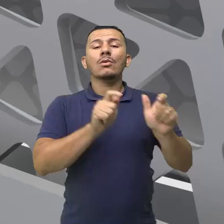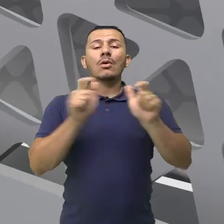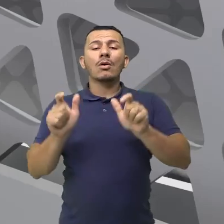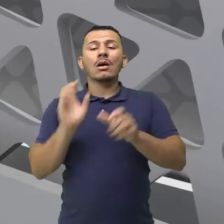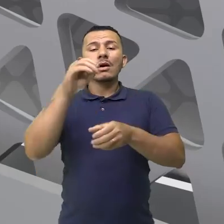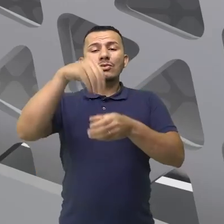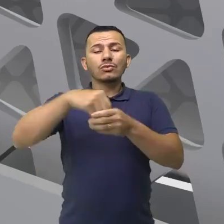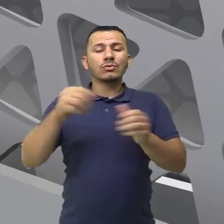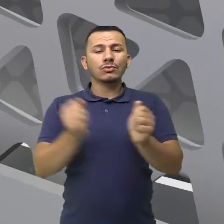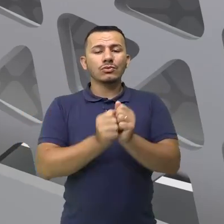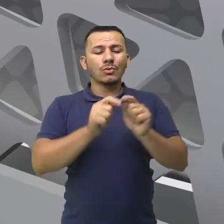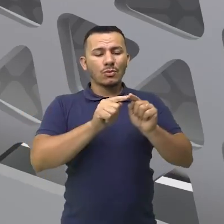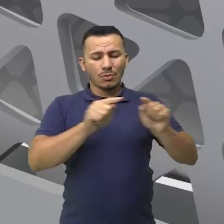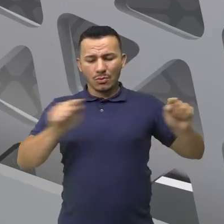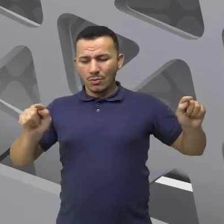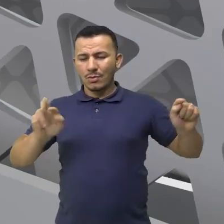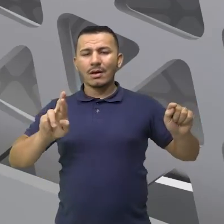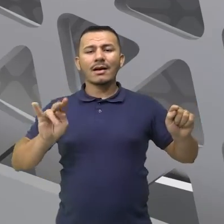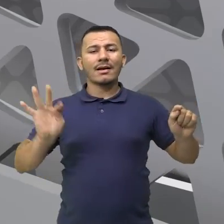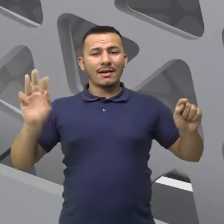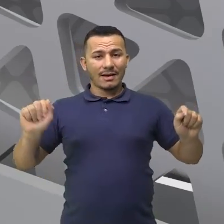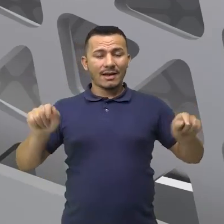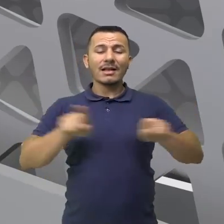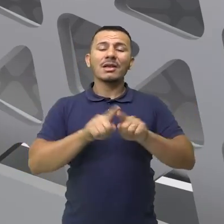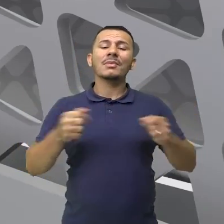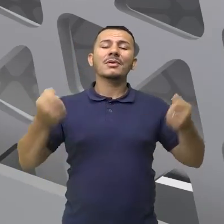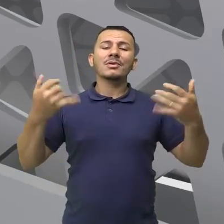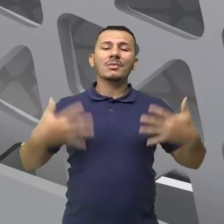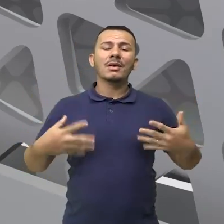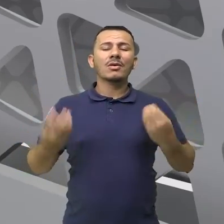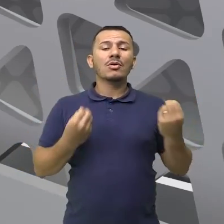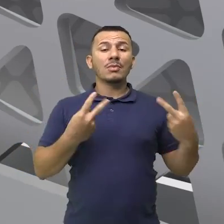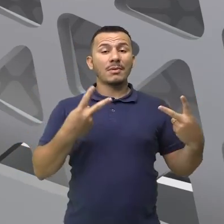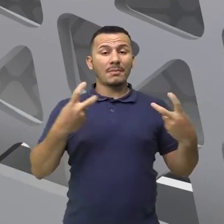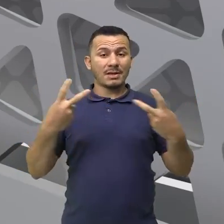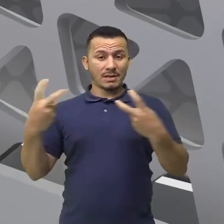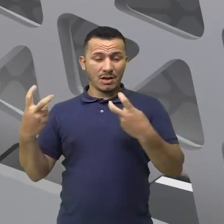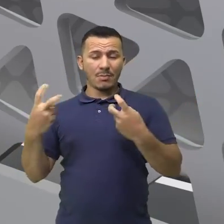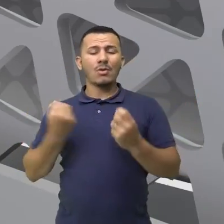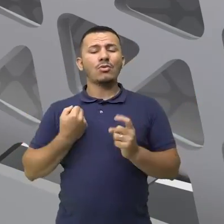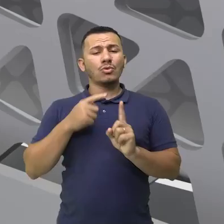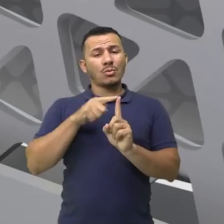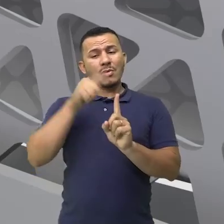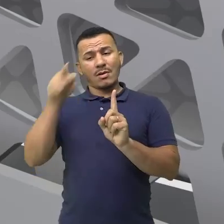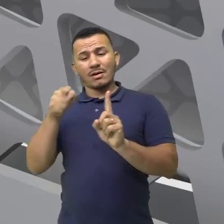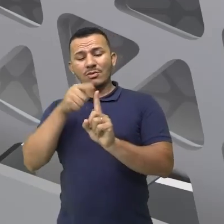na reta real e vimos a questão da identificação